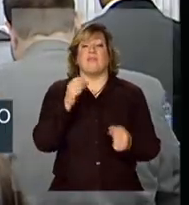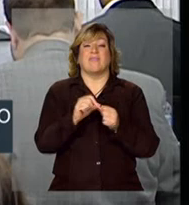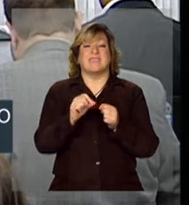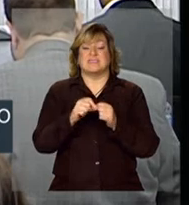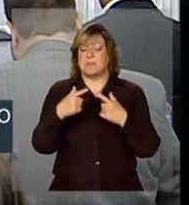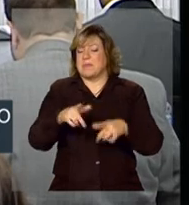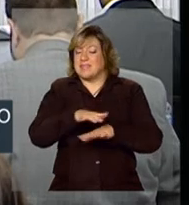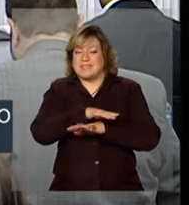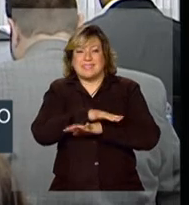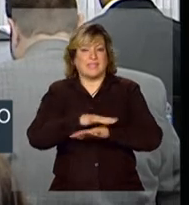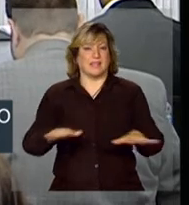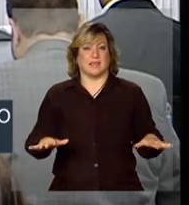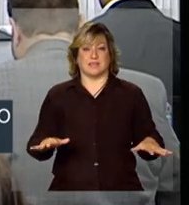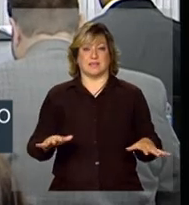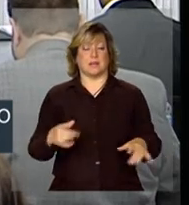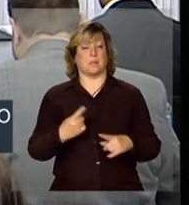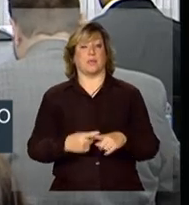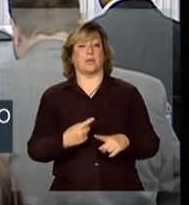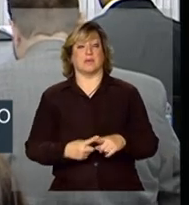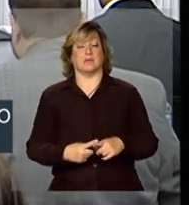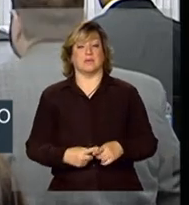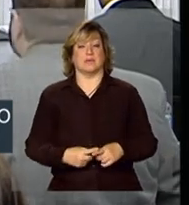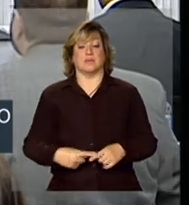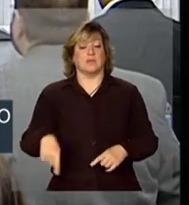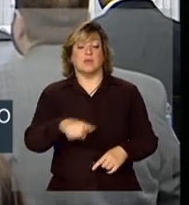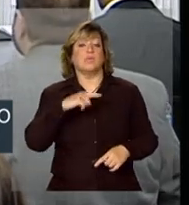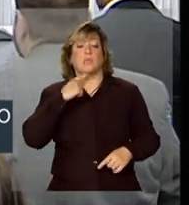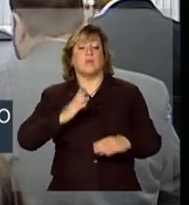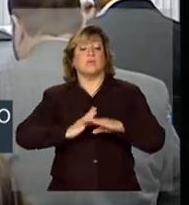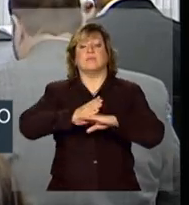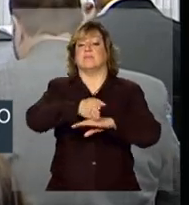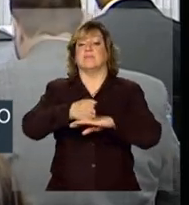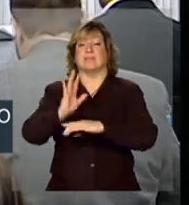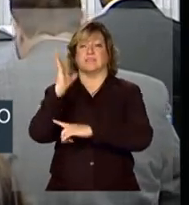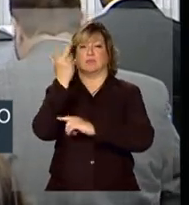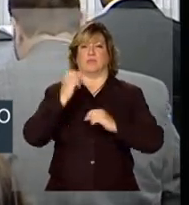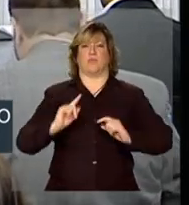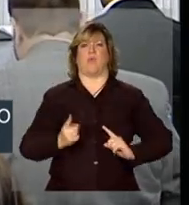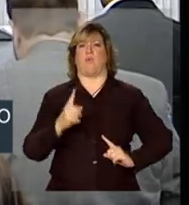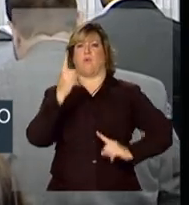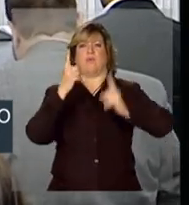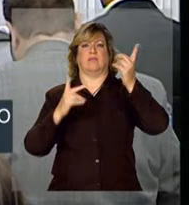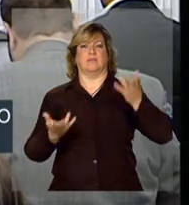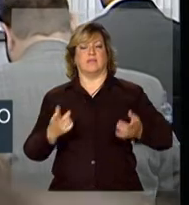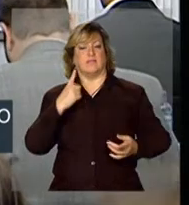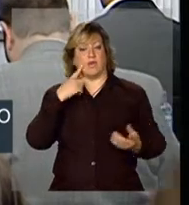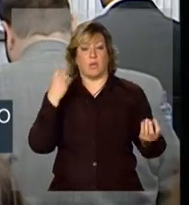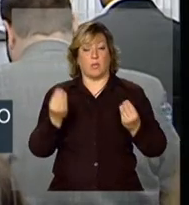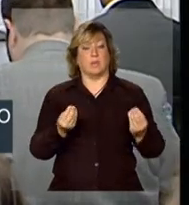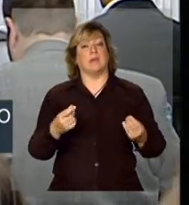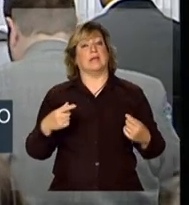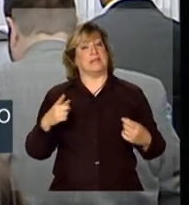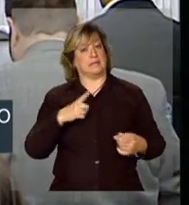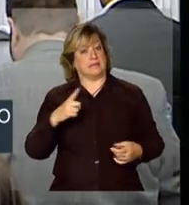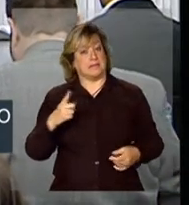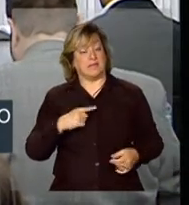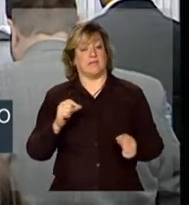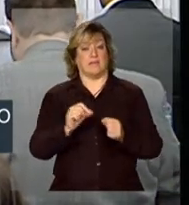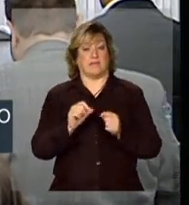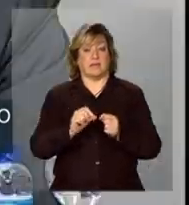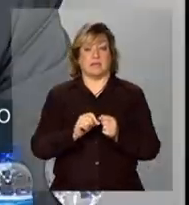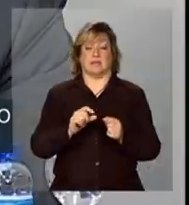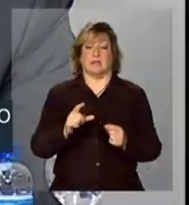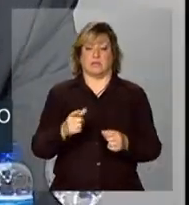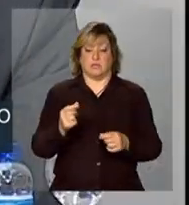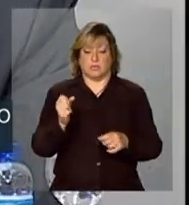mesmo, porque já não são acessíveis. Então, sabe, existe uma recuperação também, tem um sinal